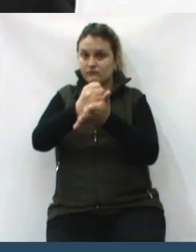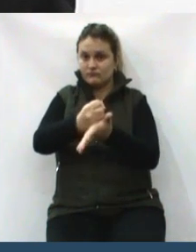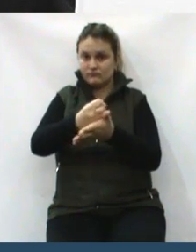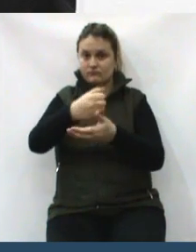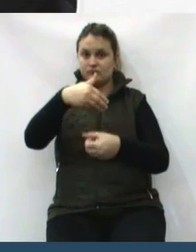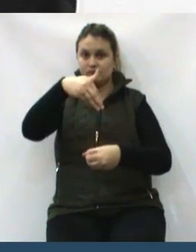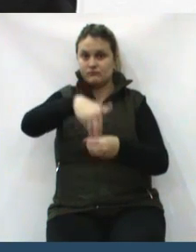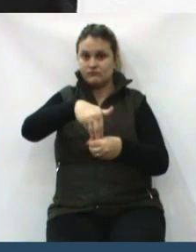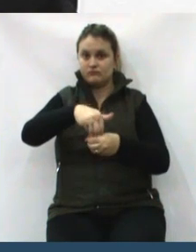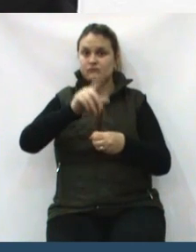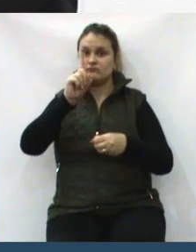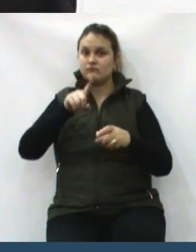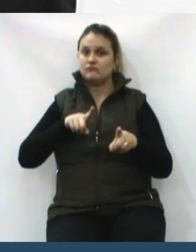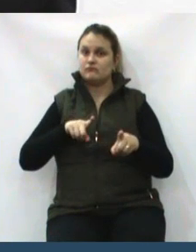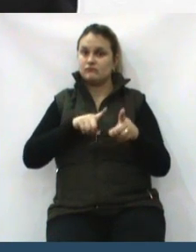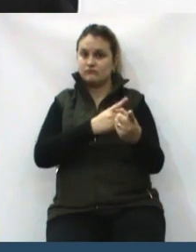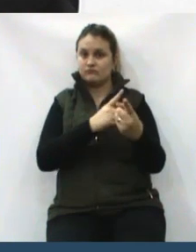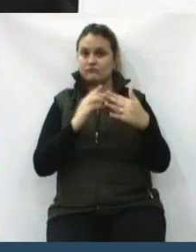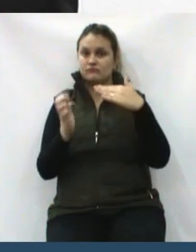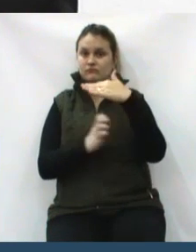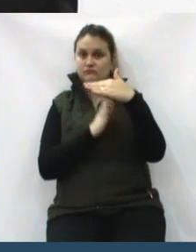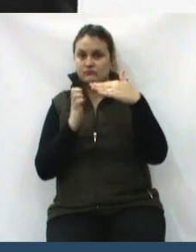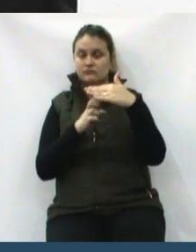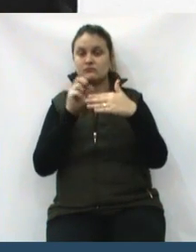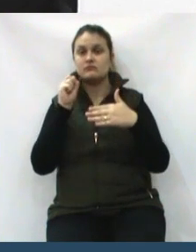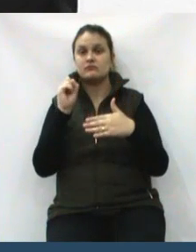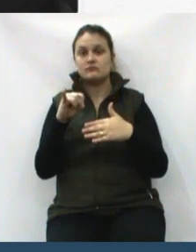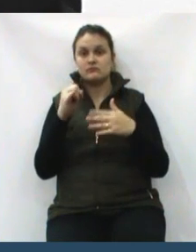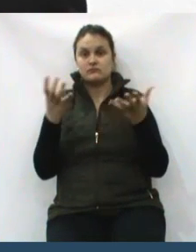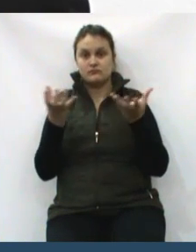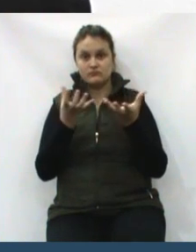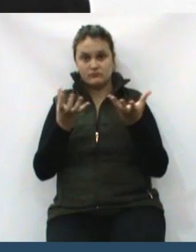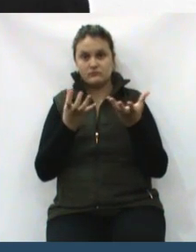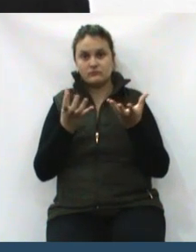do objeto social desta empresa. Se ela visasse